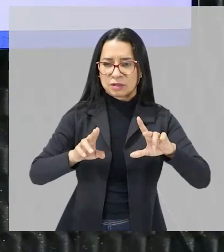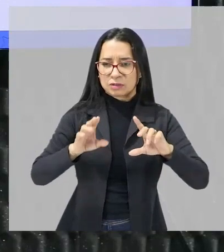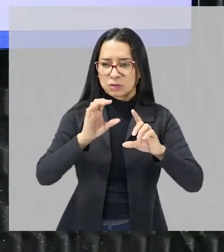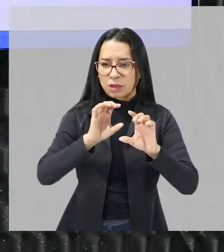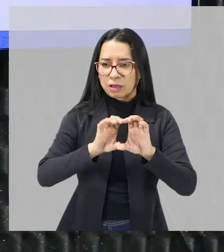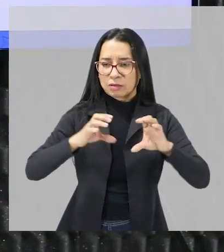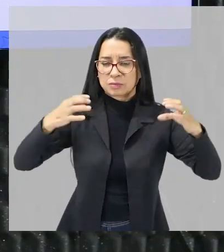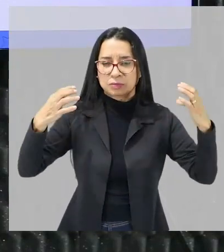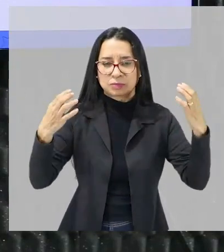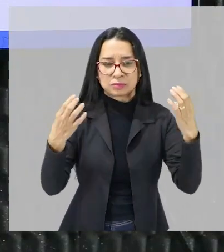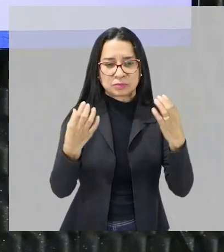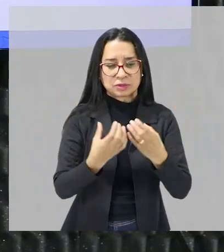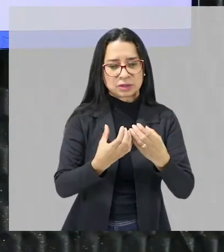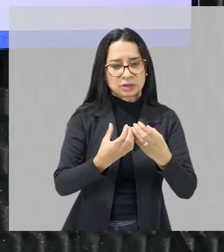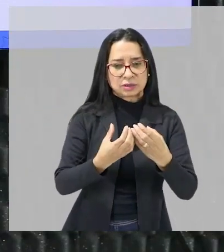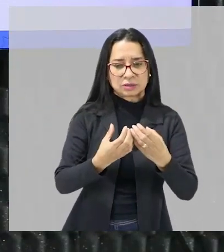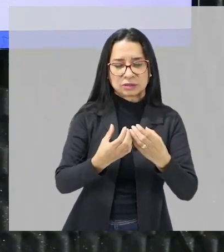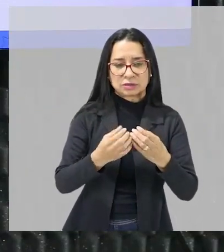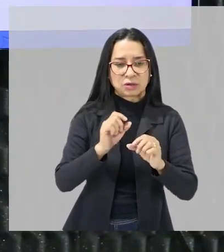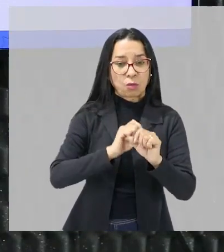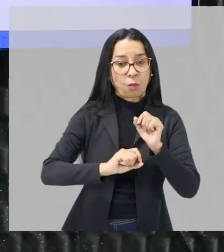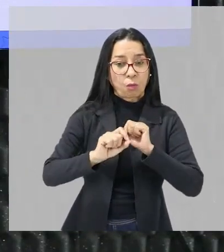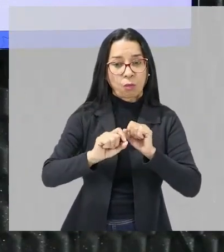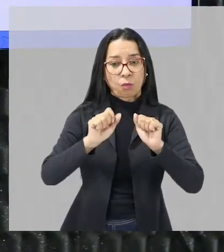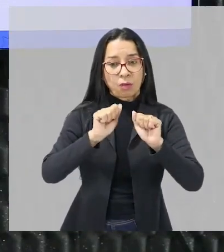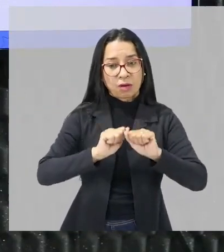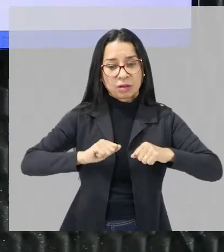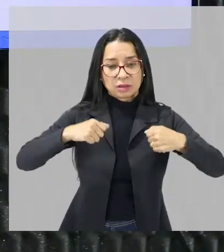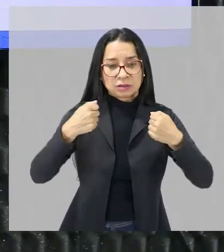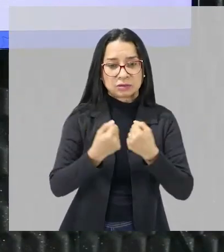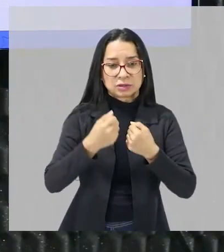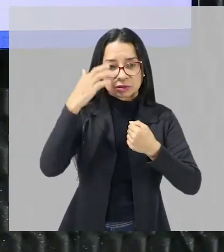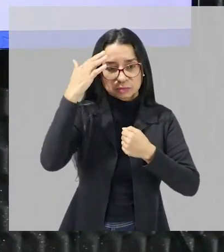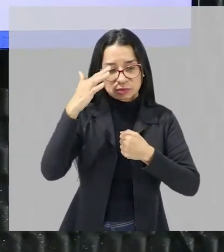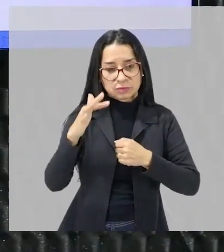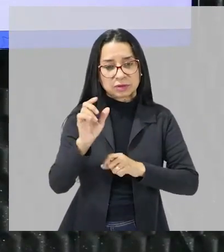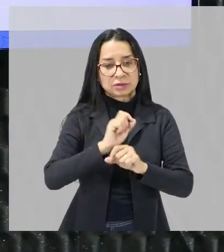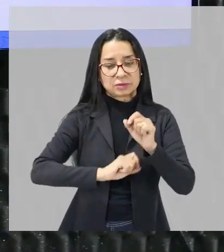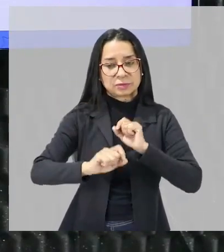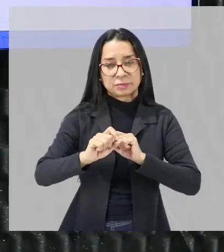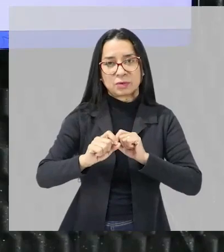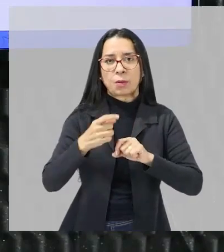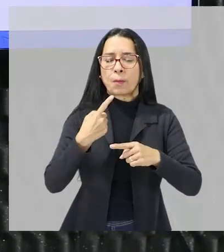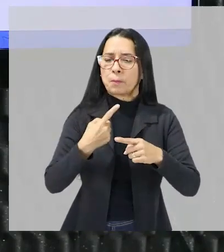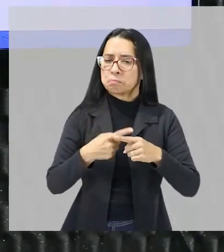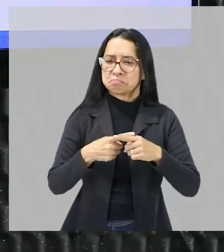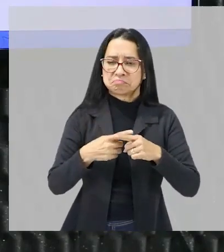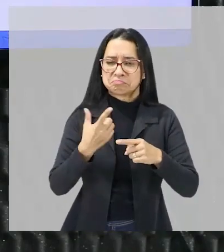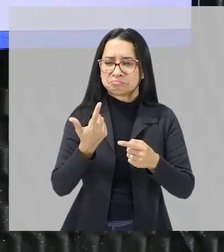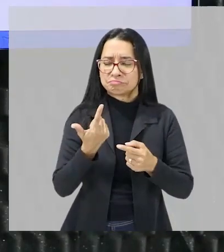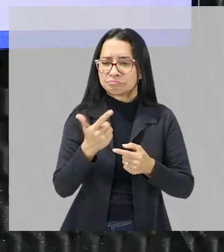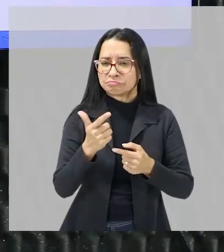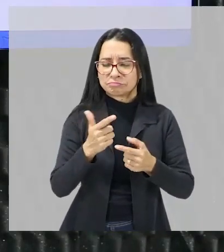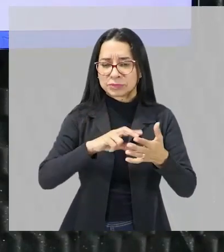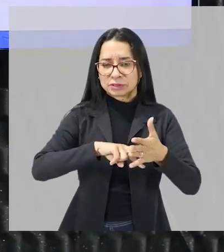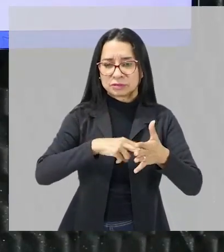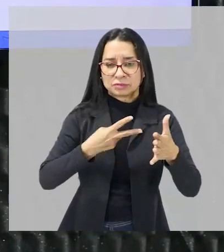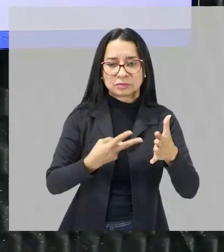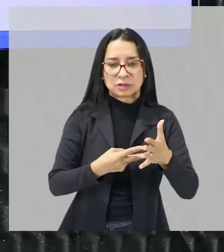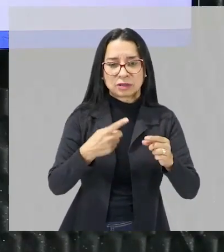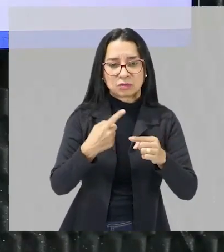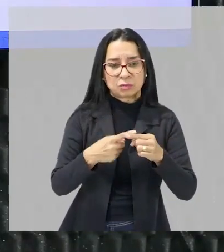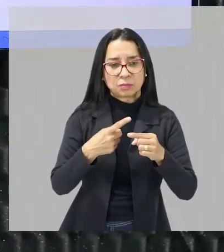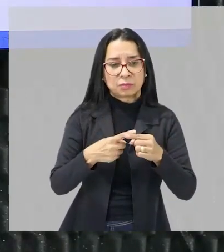não faz tanto sentido, até porque, na maioria das vezes, os veículos de comunicação, eles também são difusores de